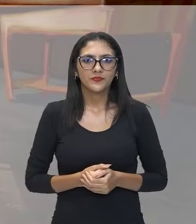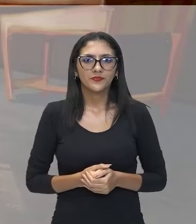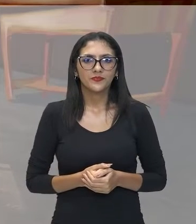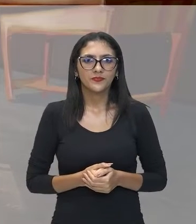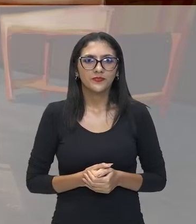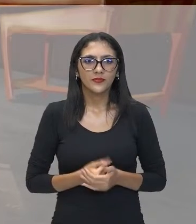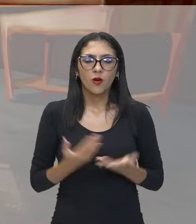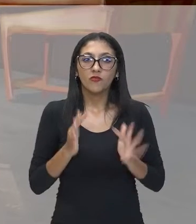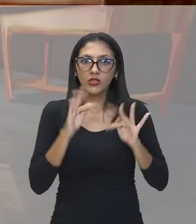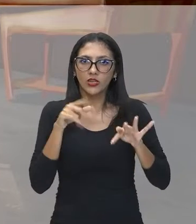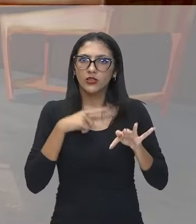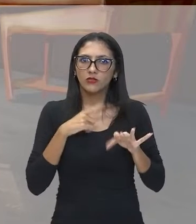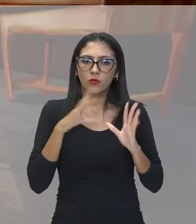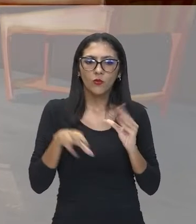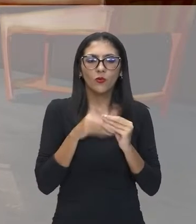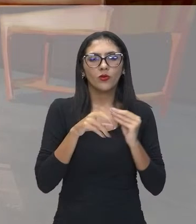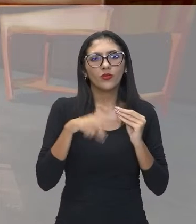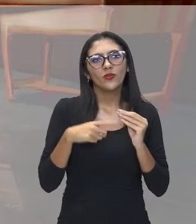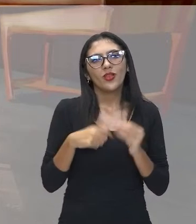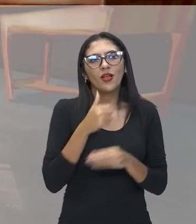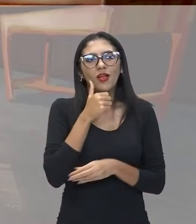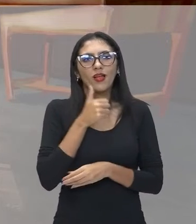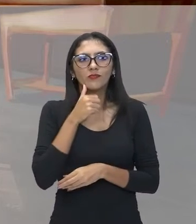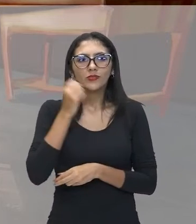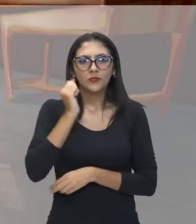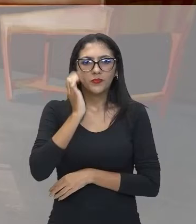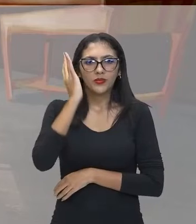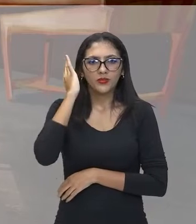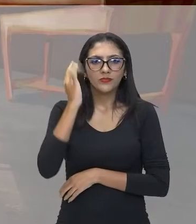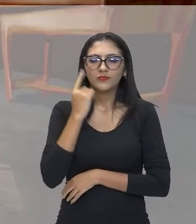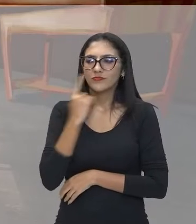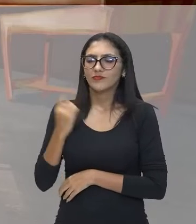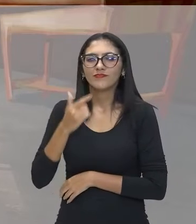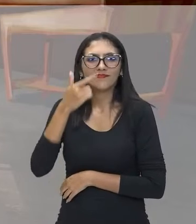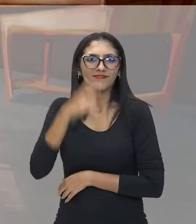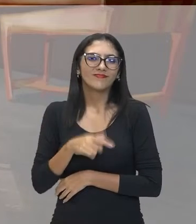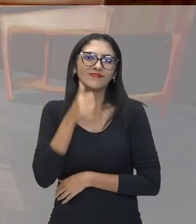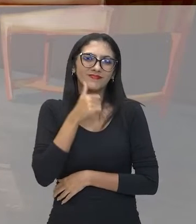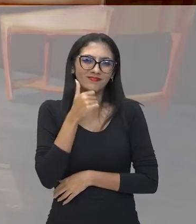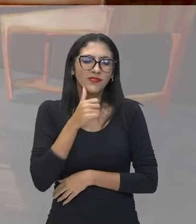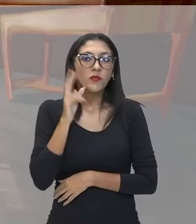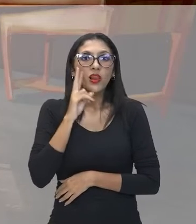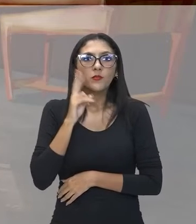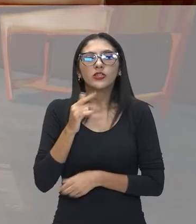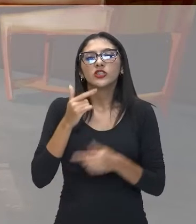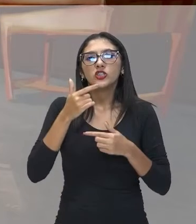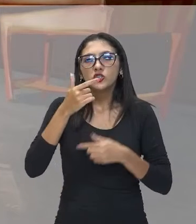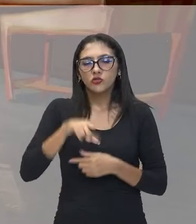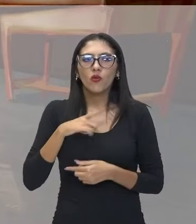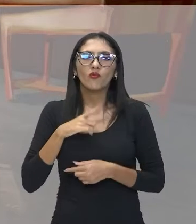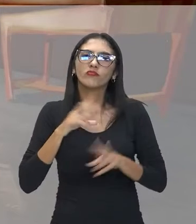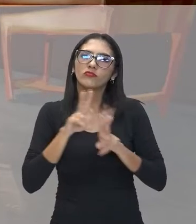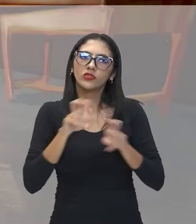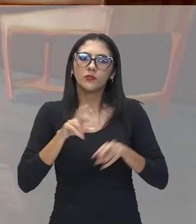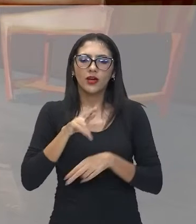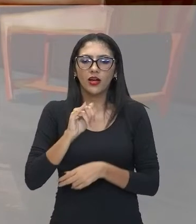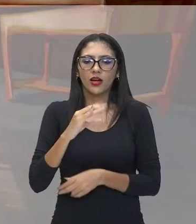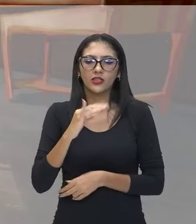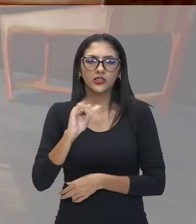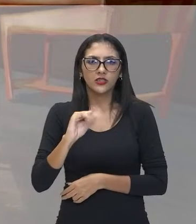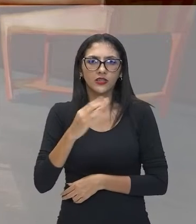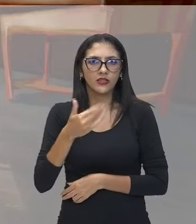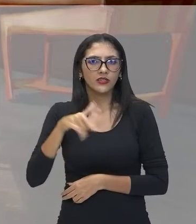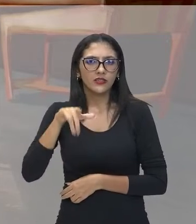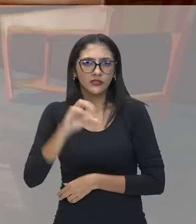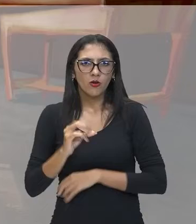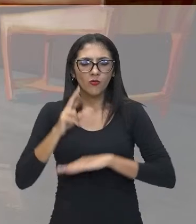Marie especificamente, eu trago ela aqui para reforçar essa ideia do radioativo, né? Então, para a gente atrelar a